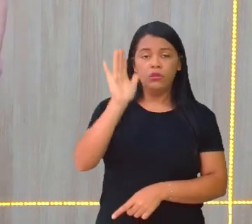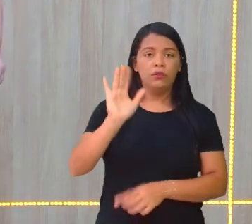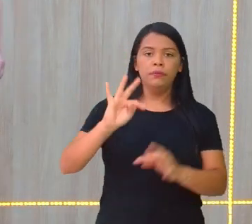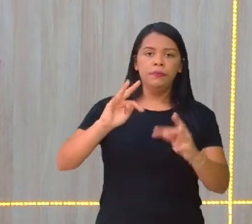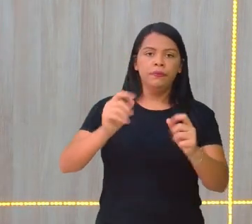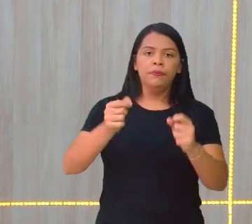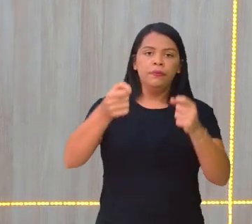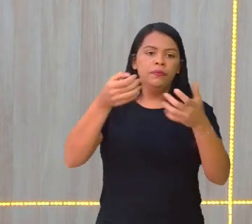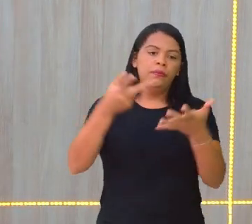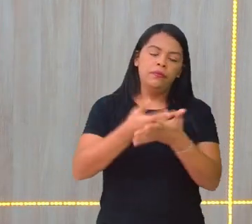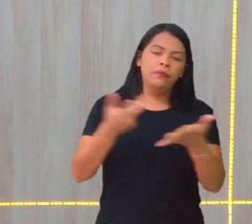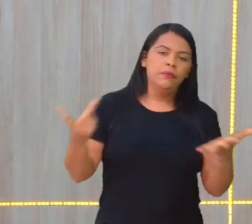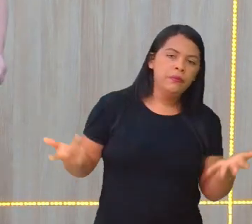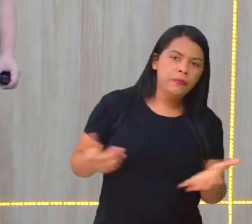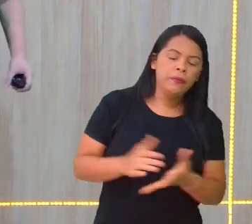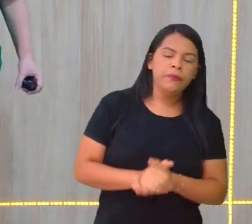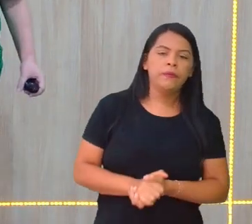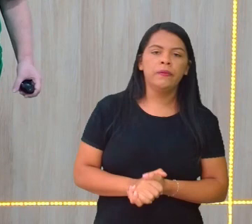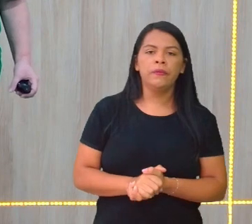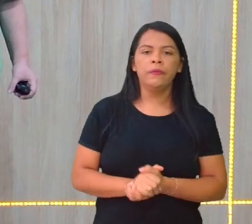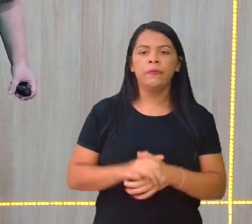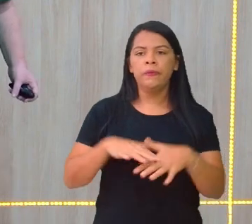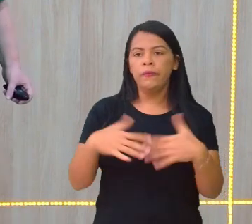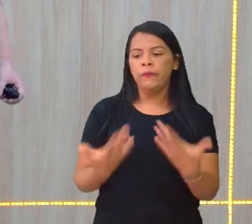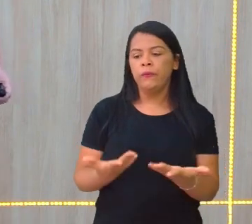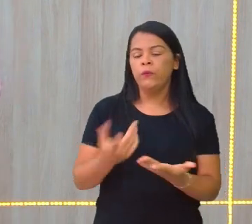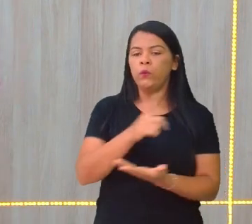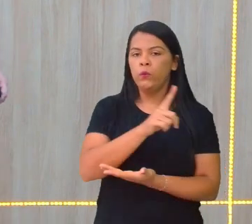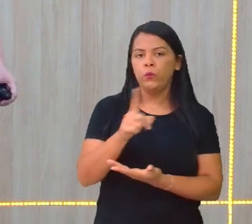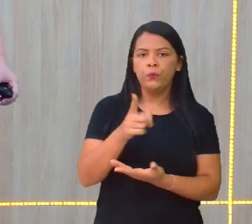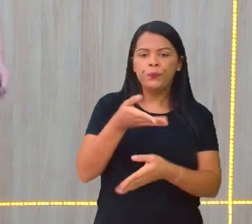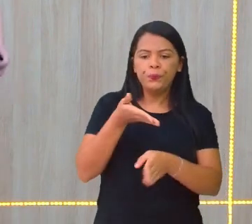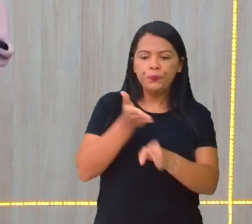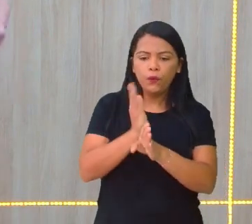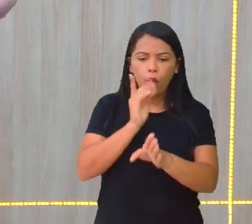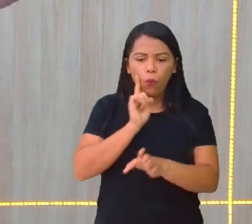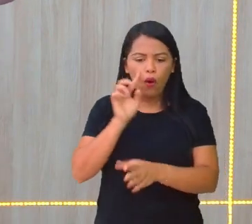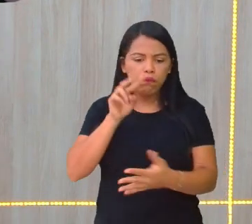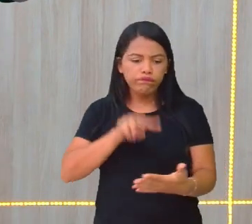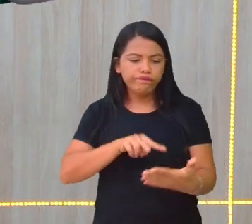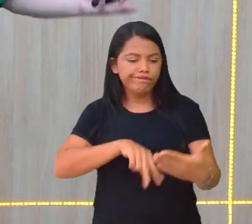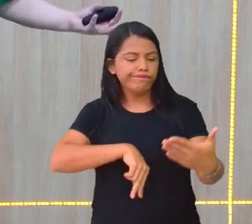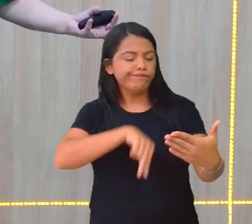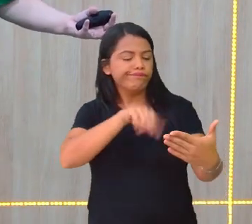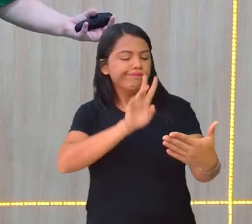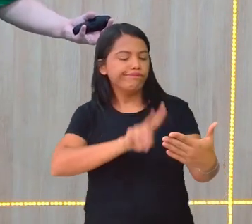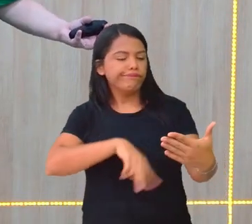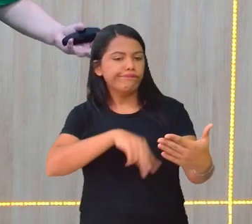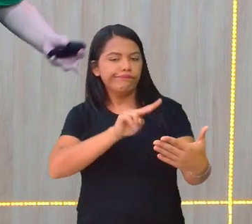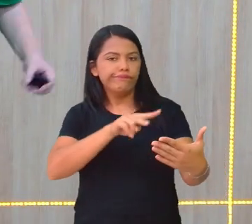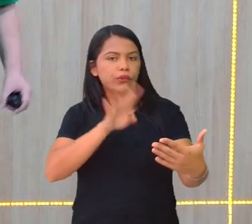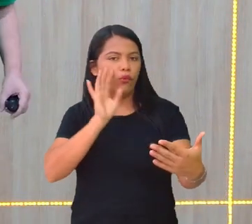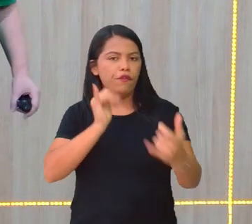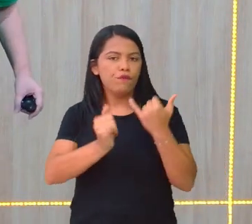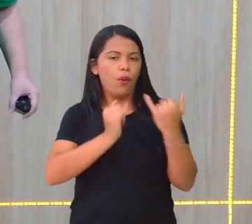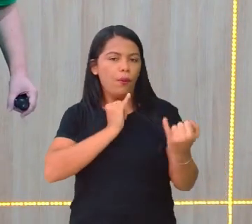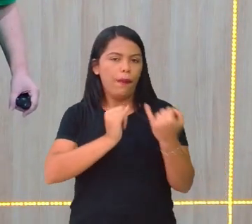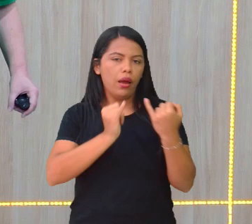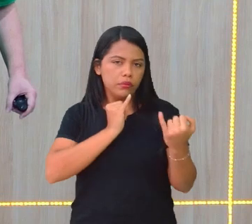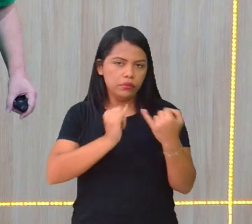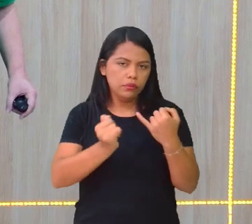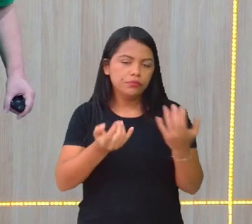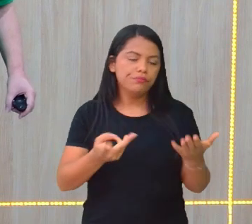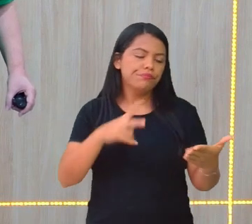acontecendo. Então, quando você se deparar com uma informação bombástica,